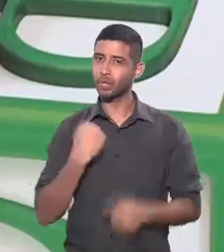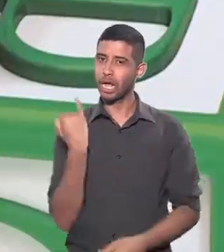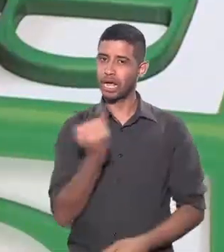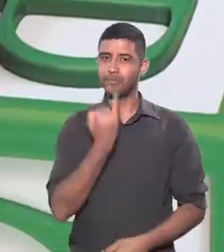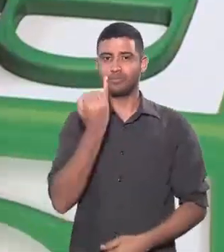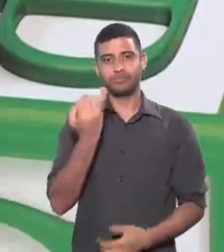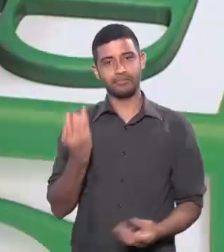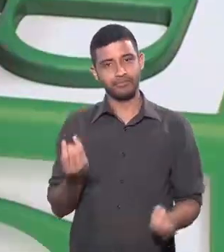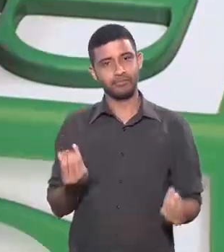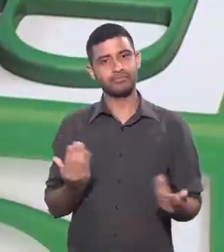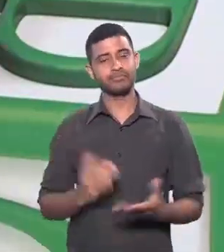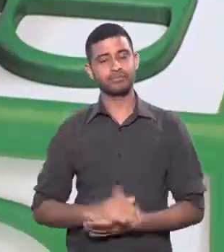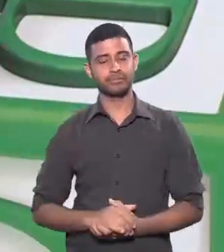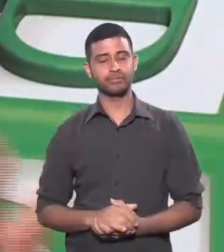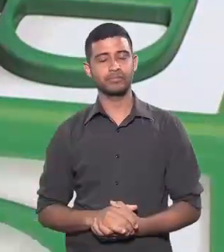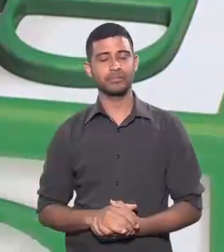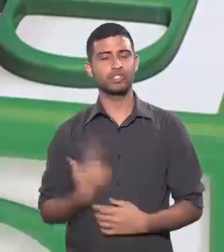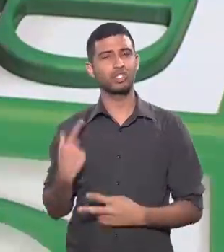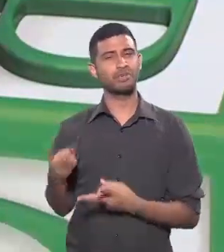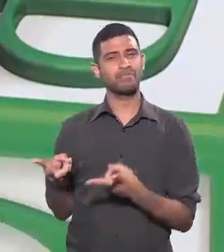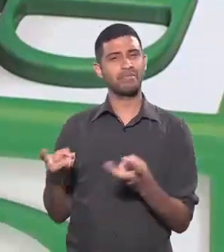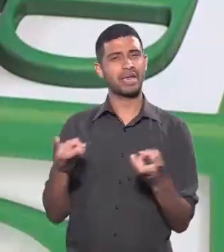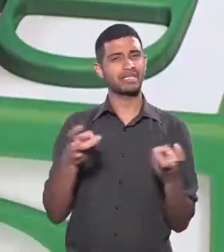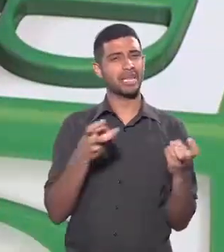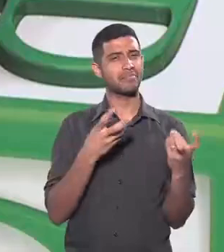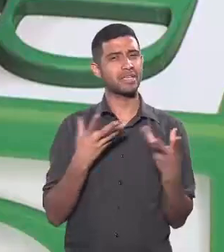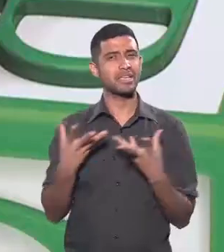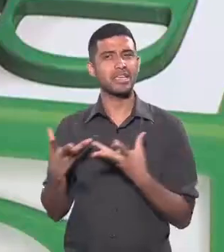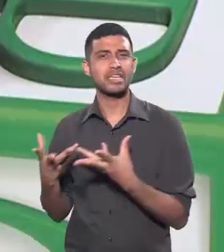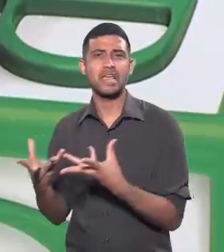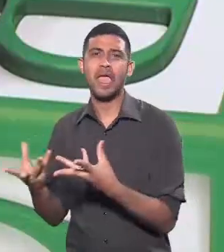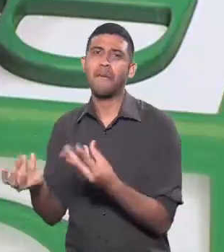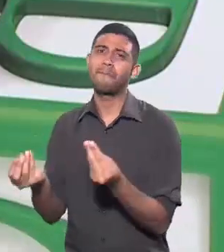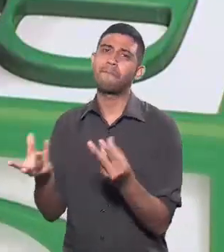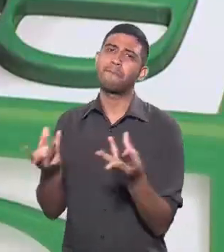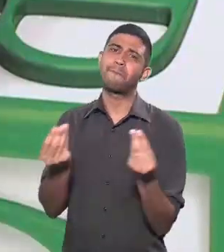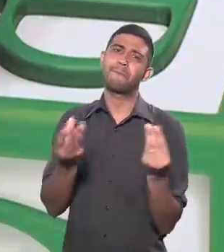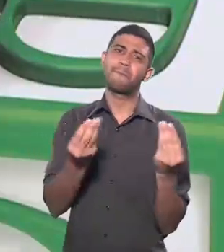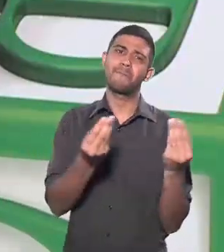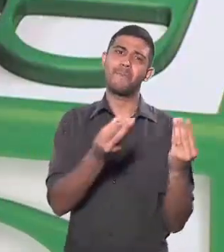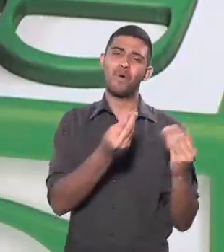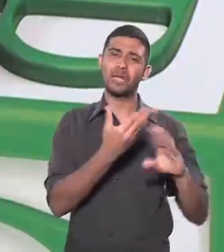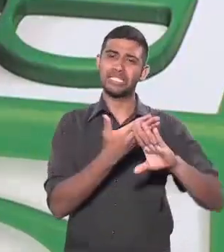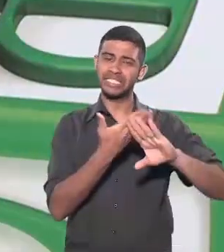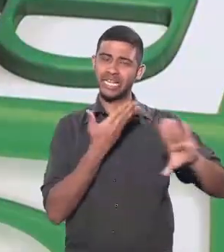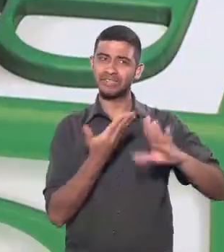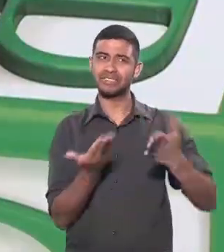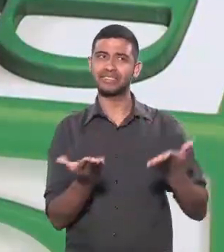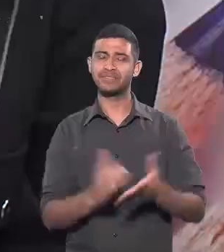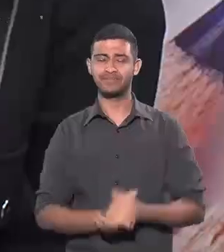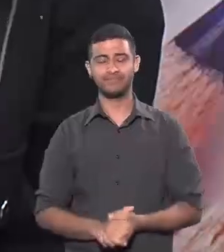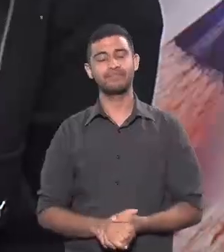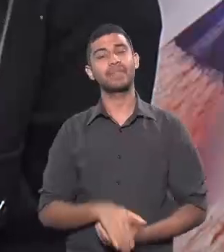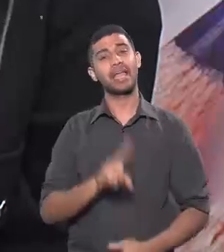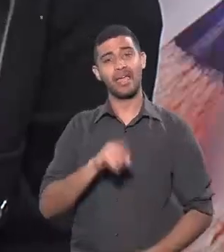né, tem ficado um pouco em baixa, né? Tem? Não sabia. É